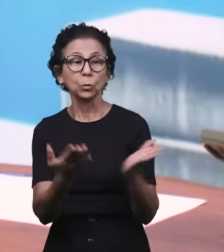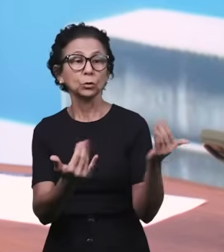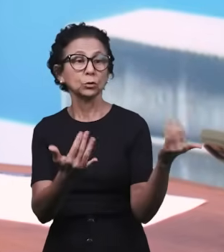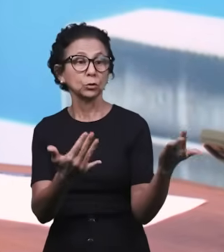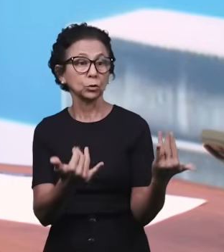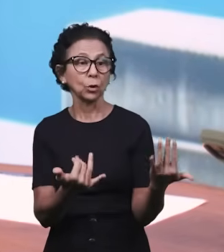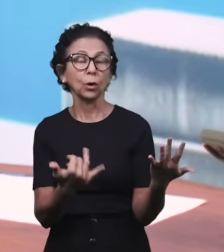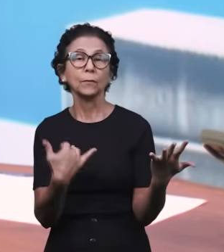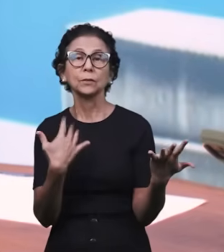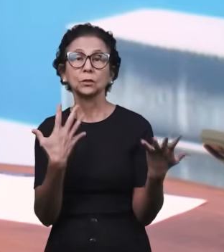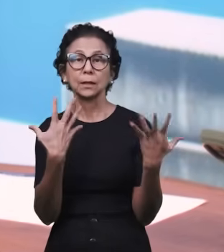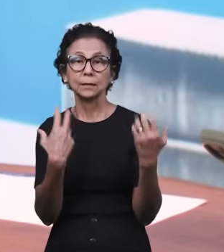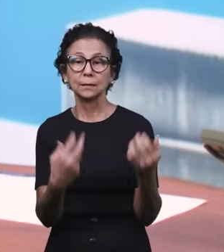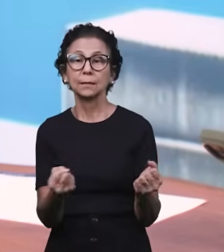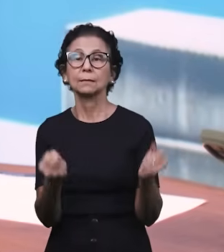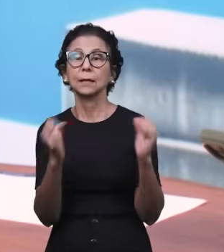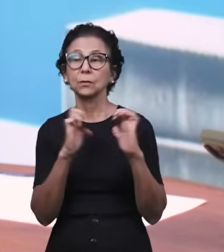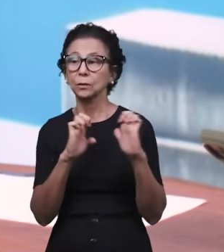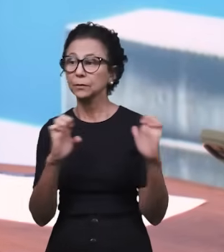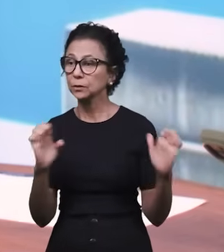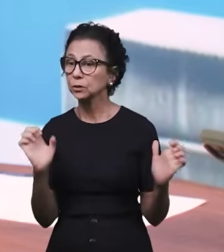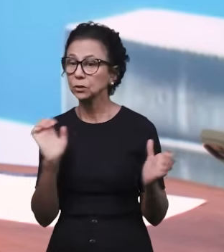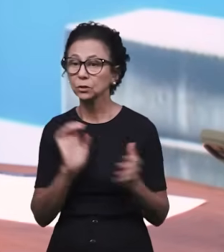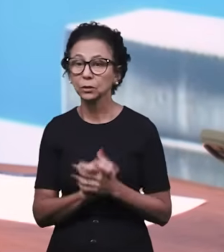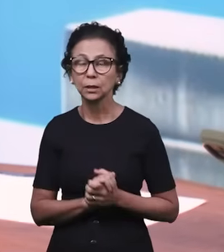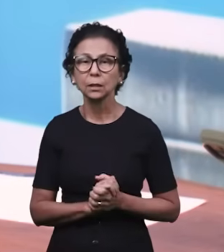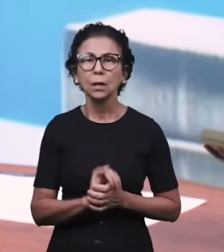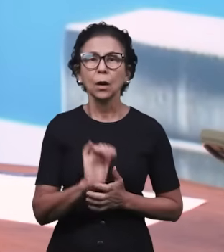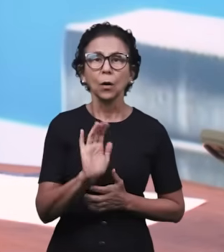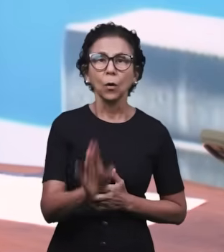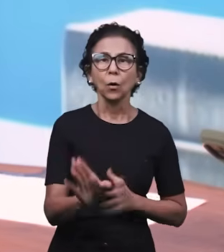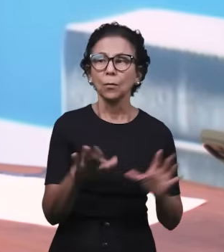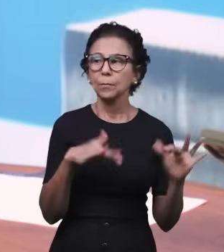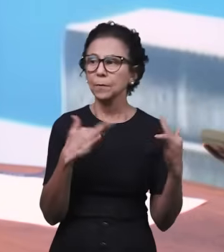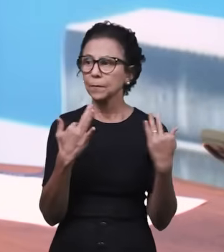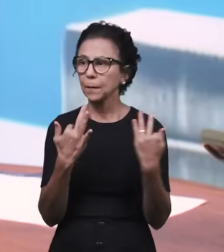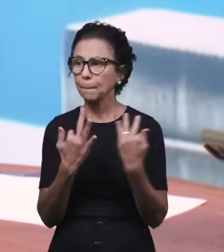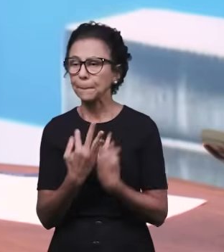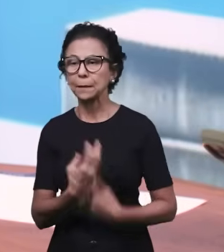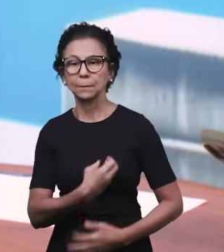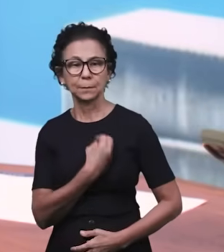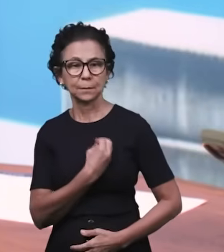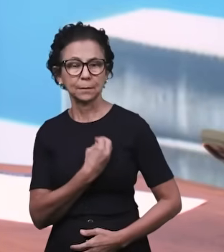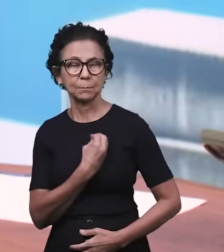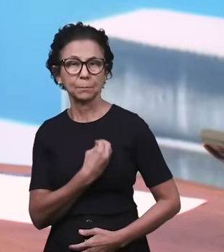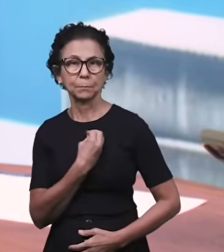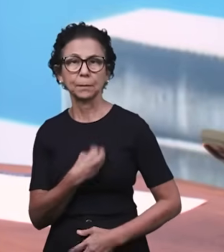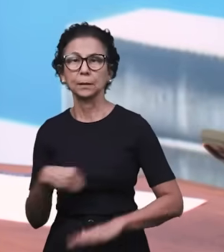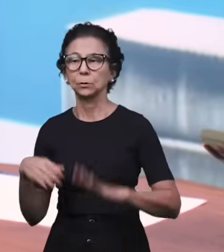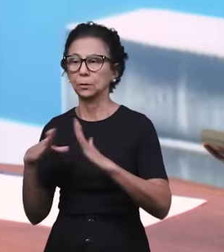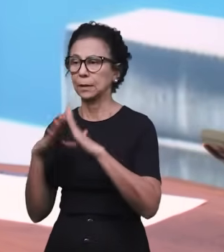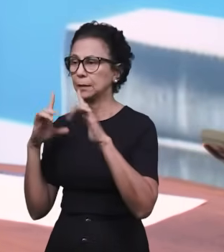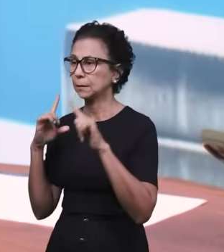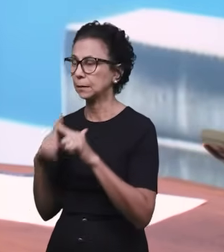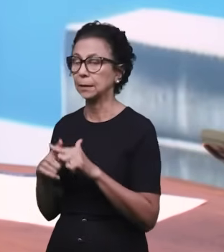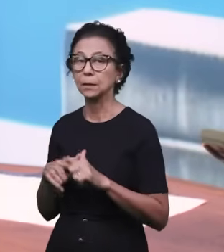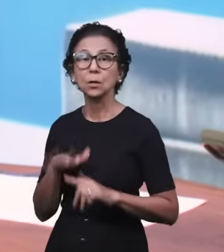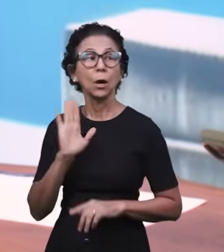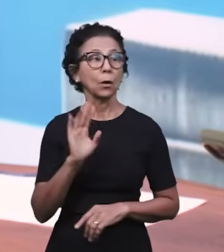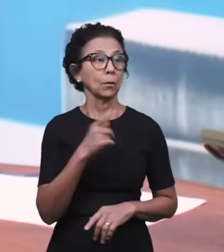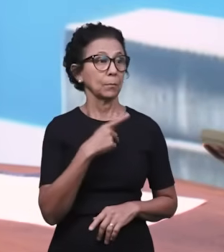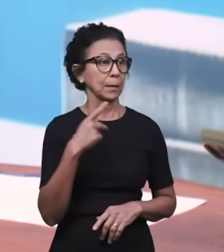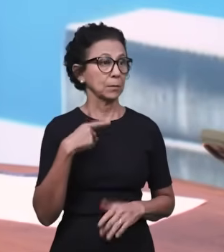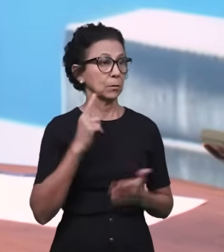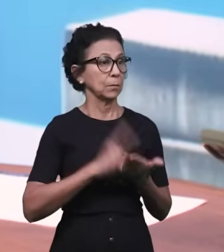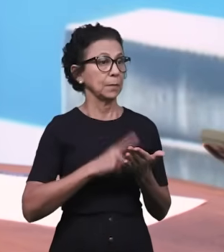no culto dessa semana, olha, uma família que se agregou, nós temos pastor, nós temos marcar batismo, é coisa boa a